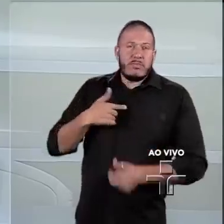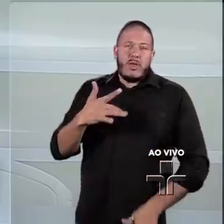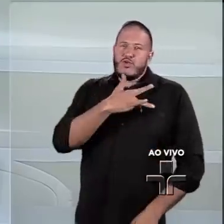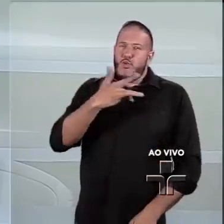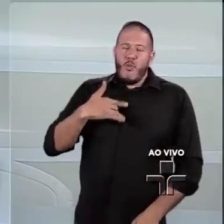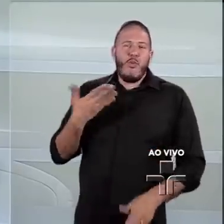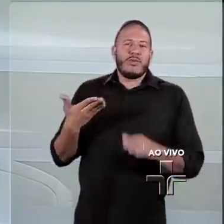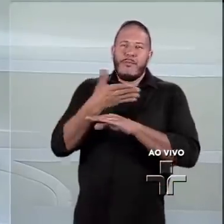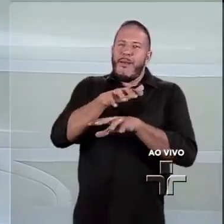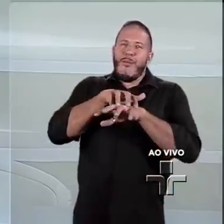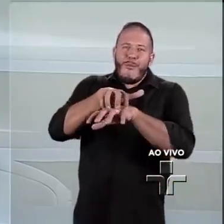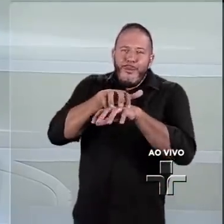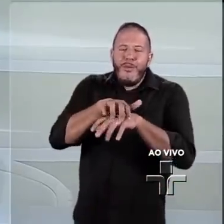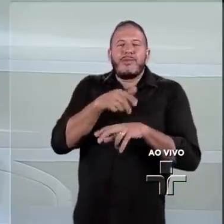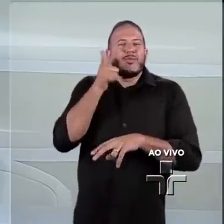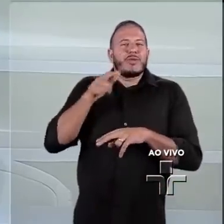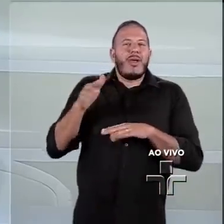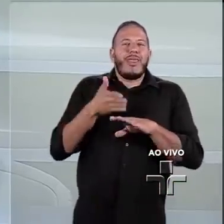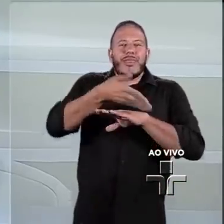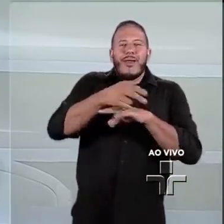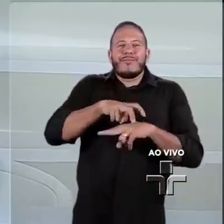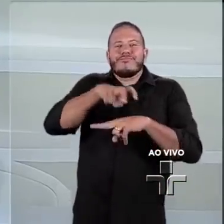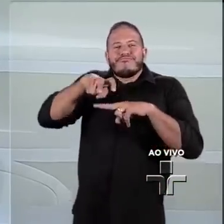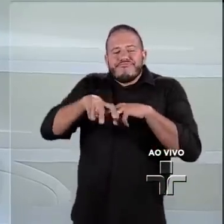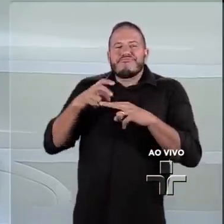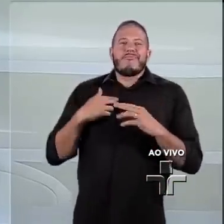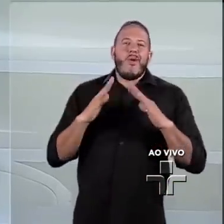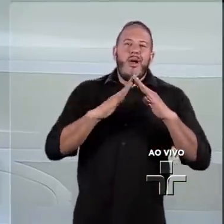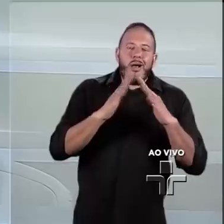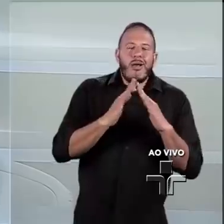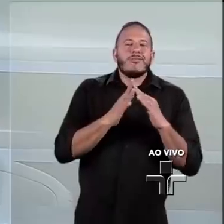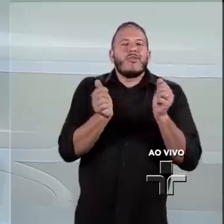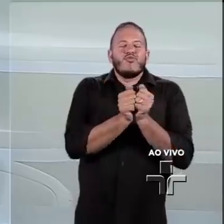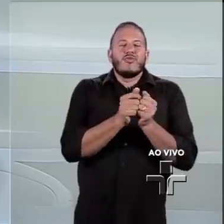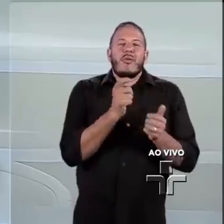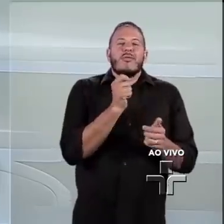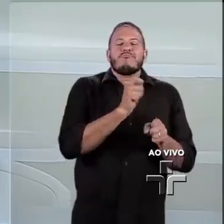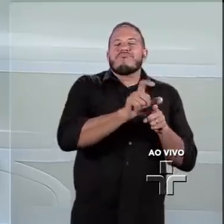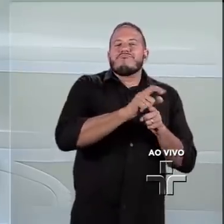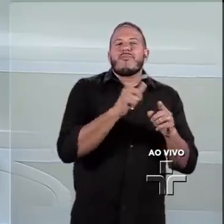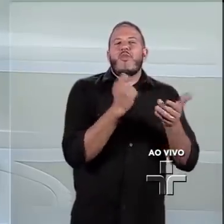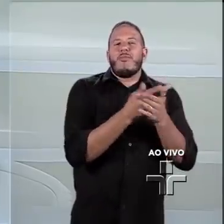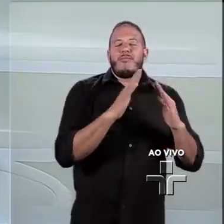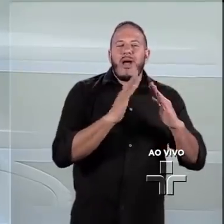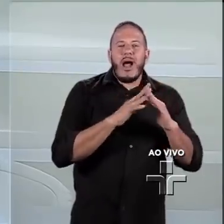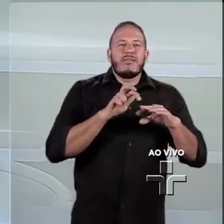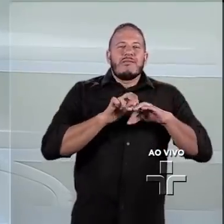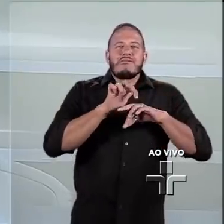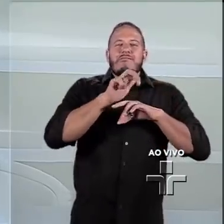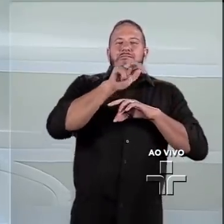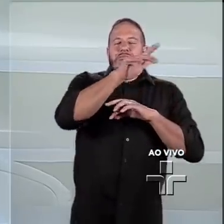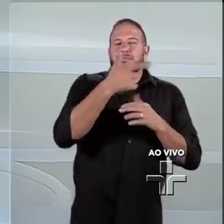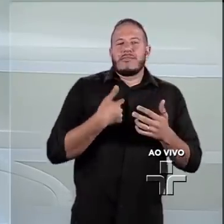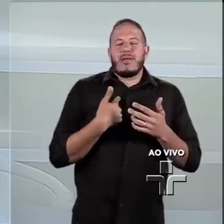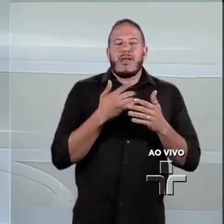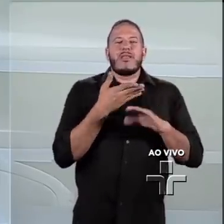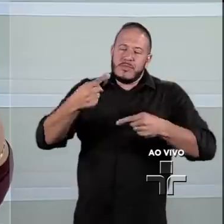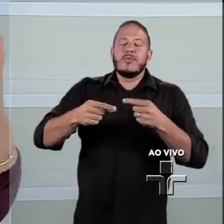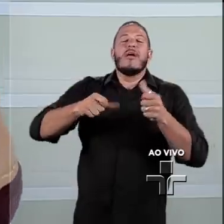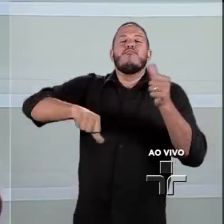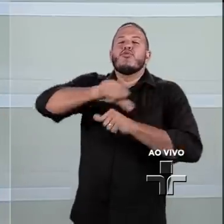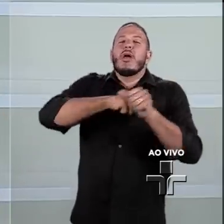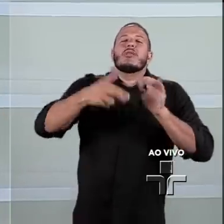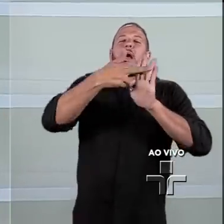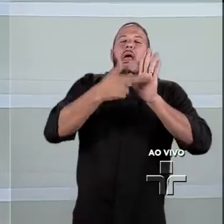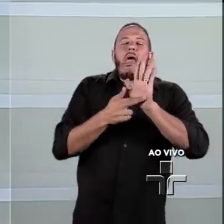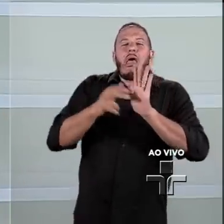um ônibus, para sentar num ônibus, na moradia do conjunto habitacional, para subir a escada, para acessar o apartamento. O que a sua administração... O